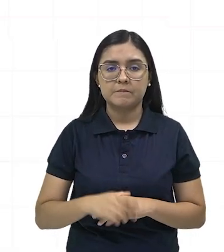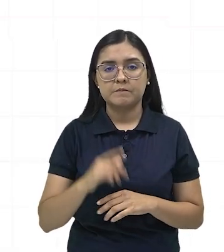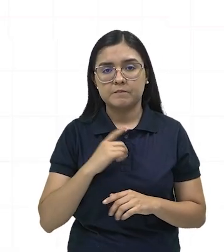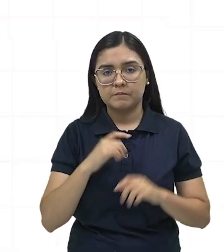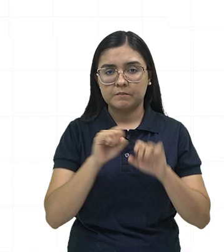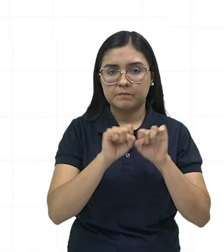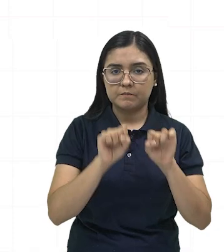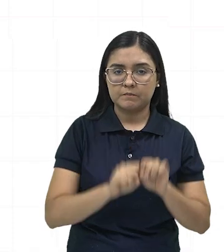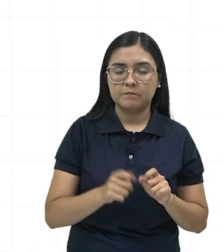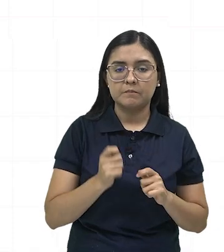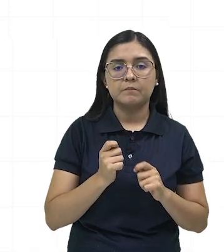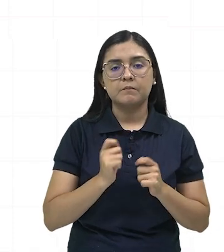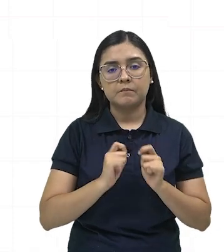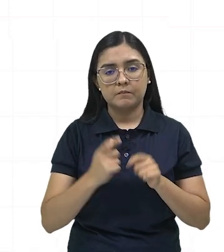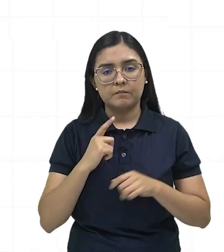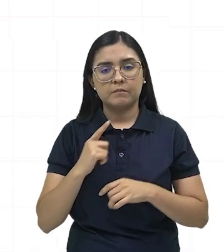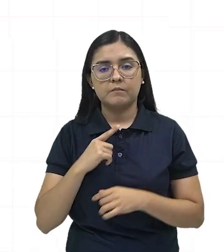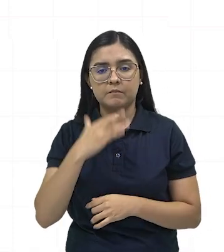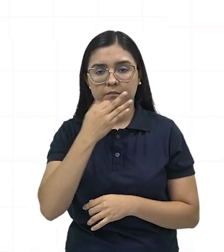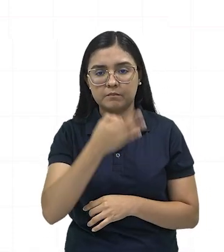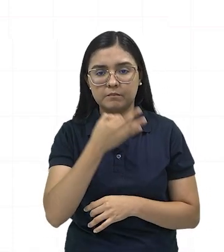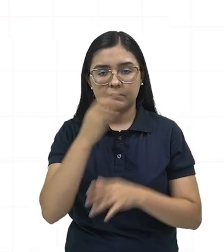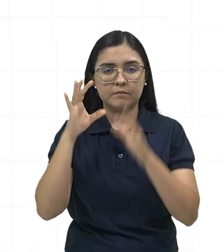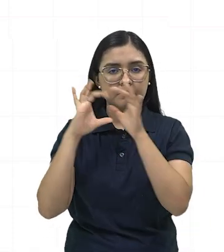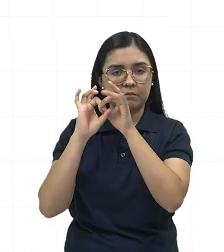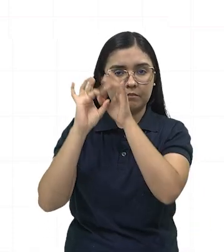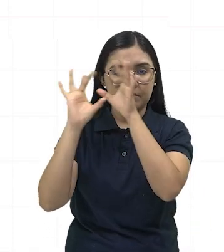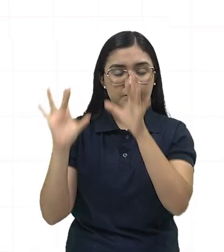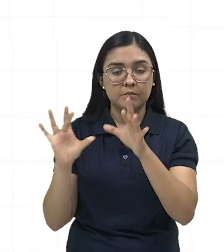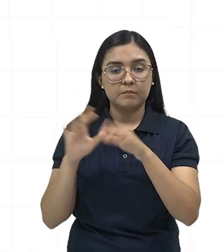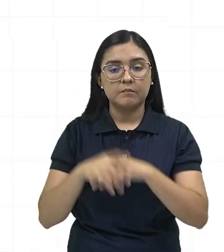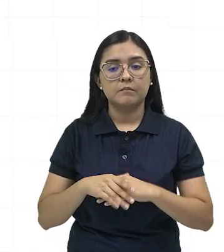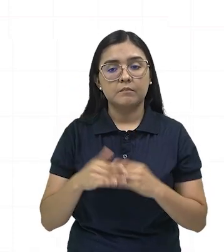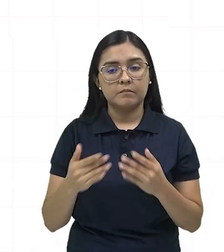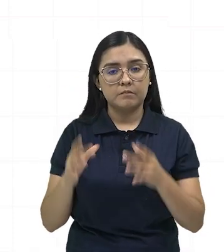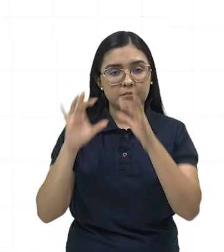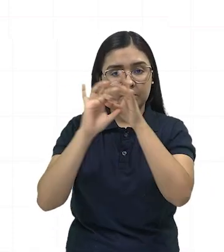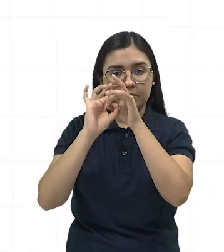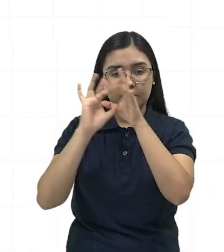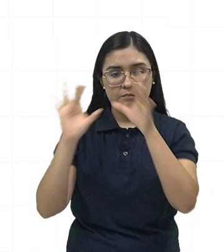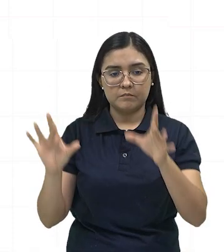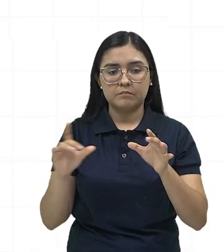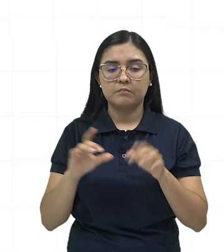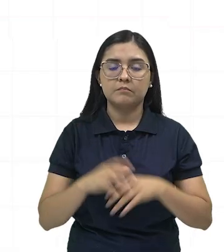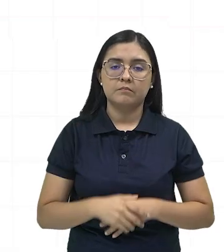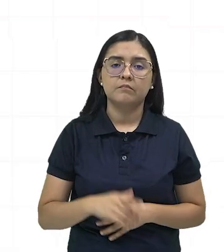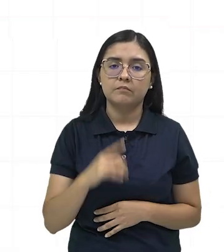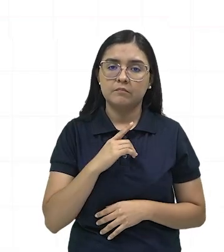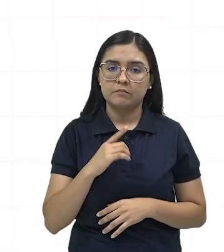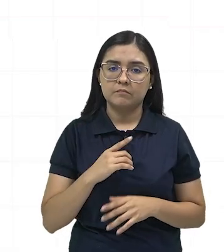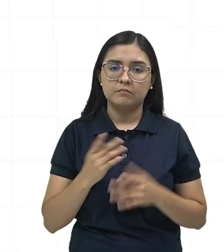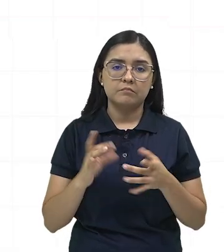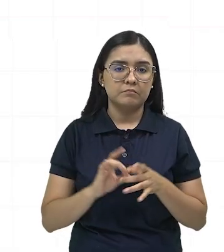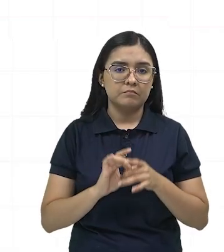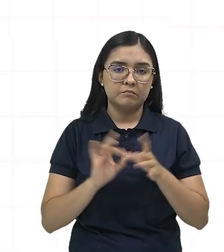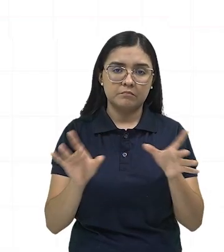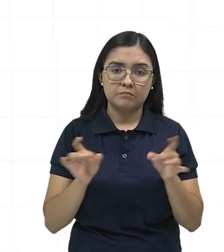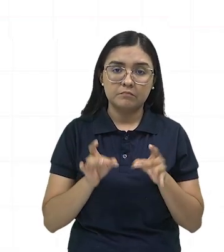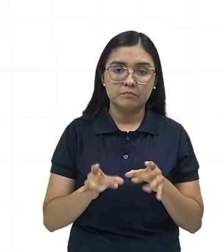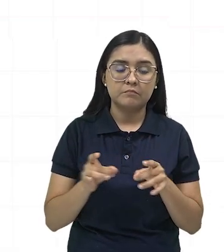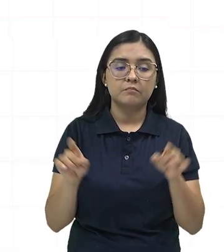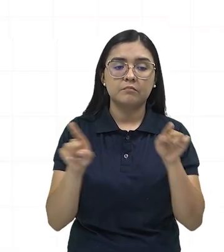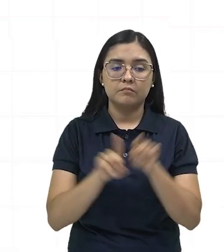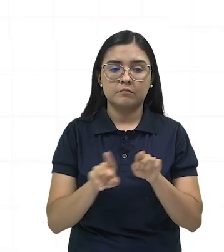há uma crítica do liberalismo, né? Então o liberalismo ele vai trazer essa ideia de ampla e livre concorrência, a ideia